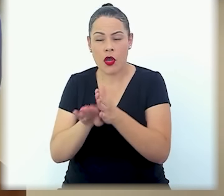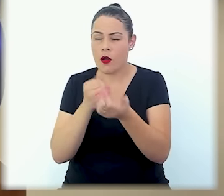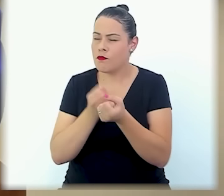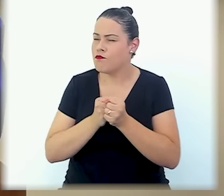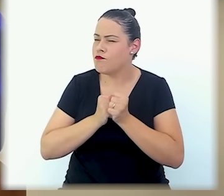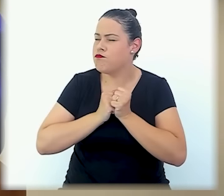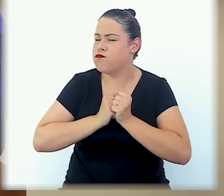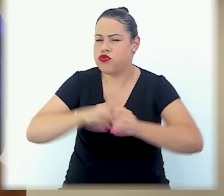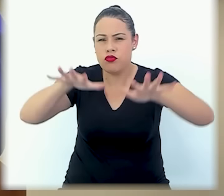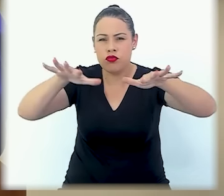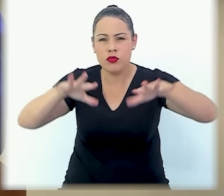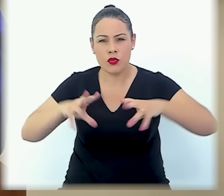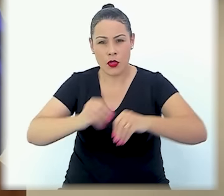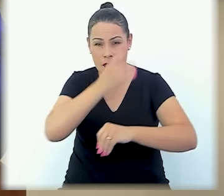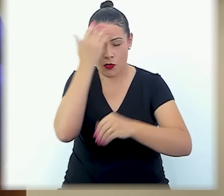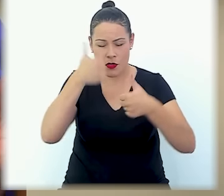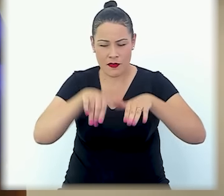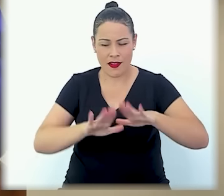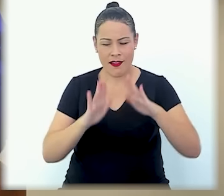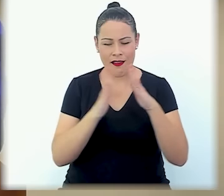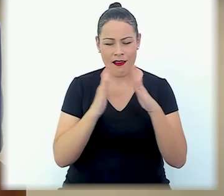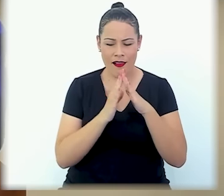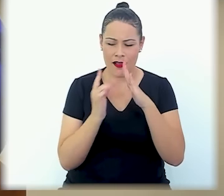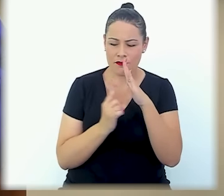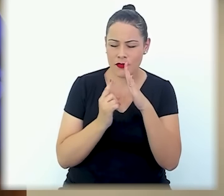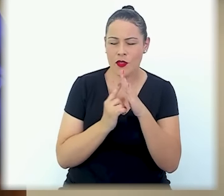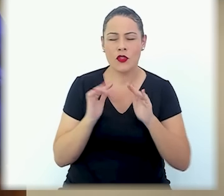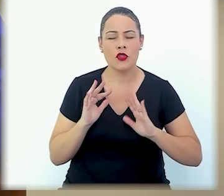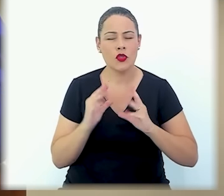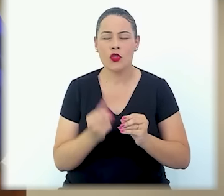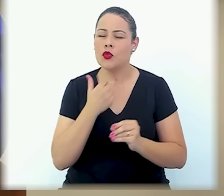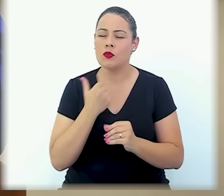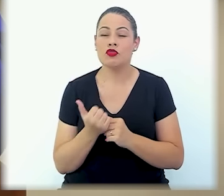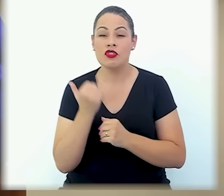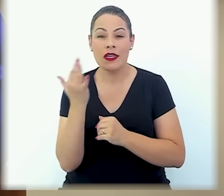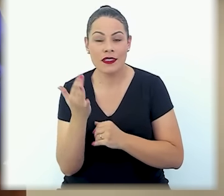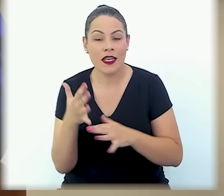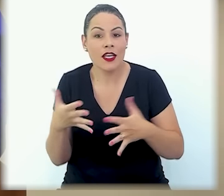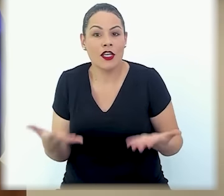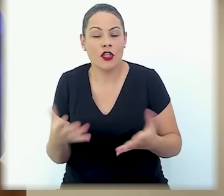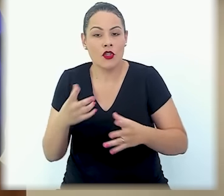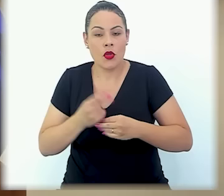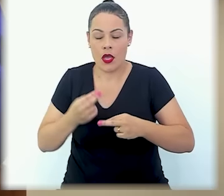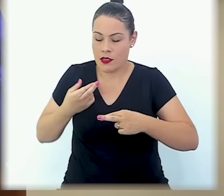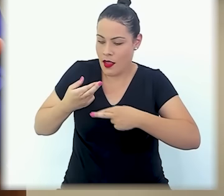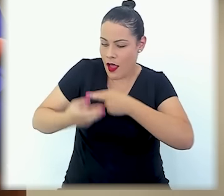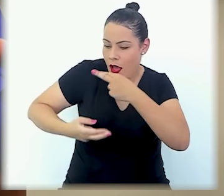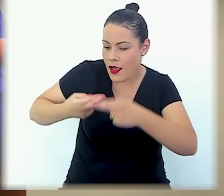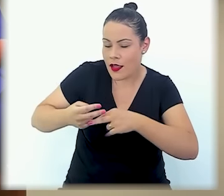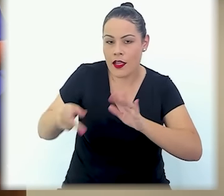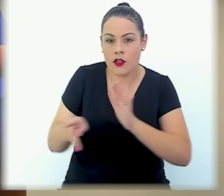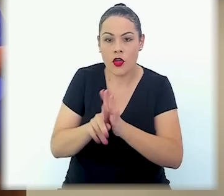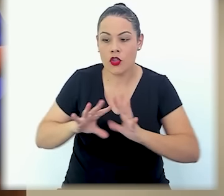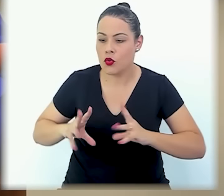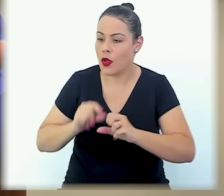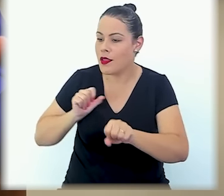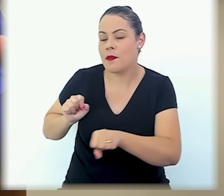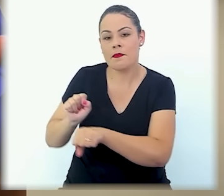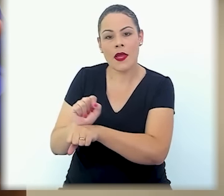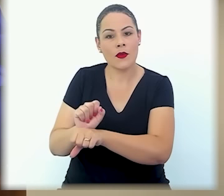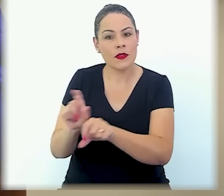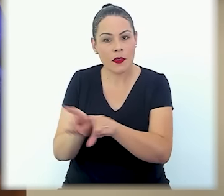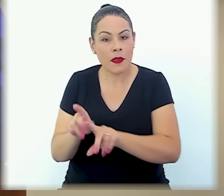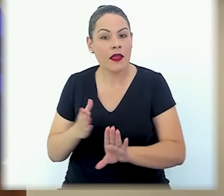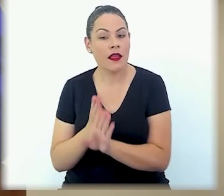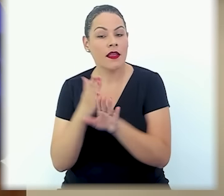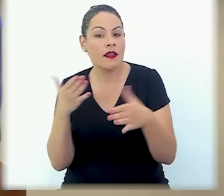aquele boom, né, da pandemia, todo mundo teve que ficar lockdown, ficar em casa, aquela coisa toda, né, a reciclagem, a cadeia da reciclagem parou, né?